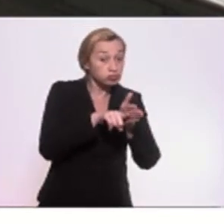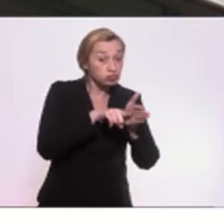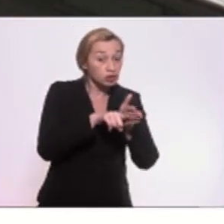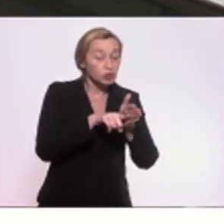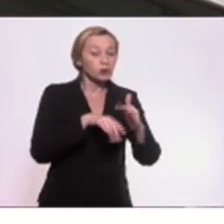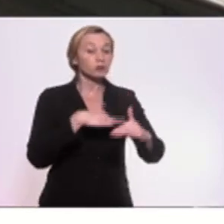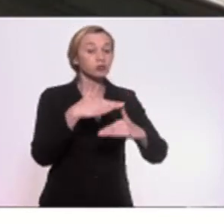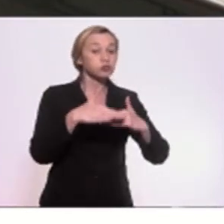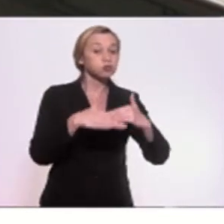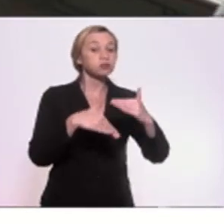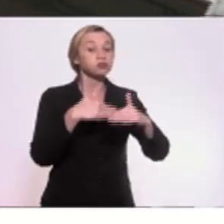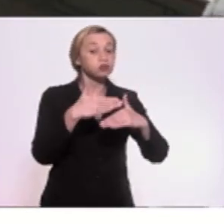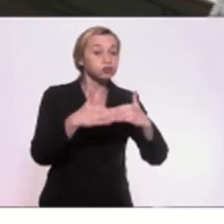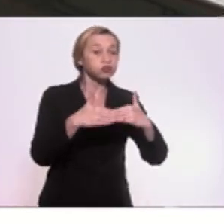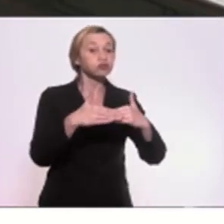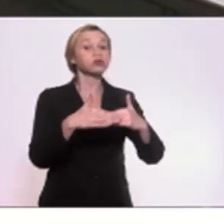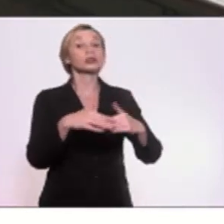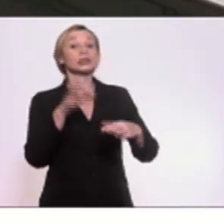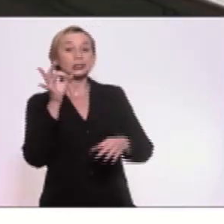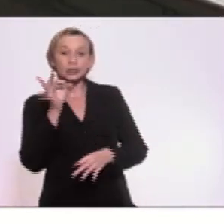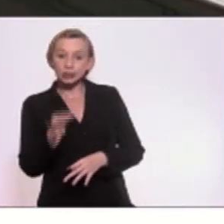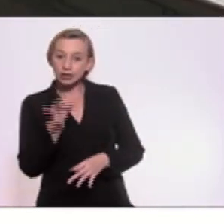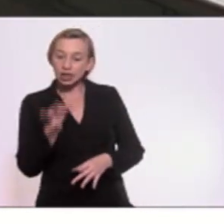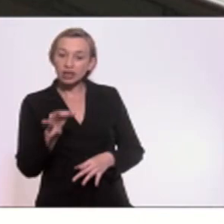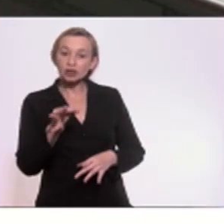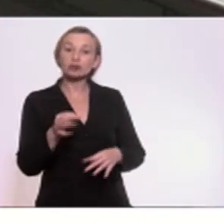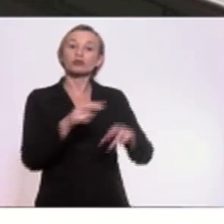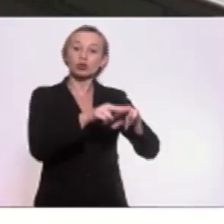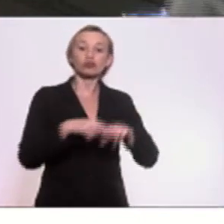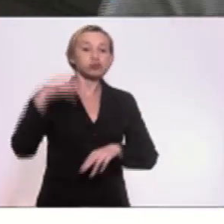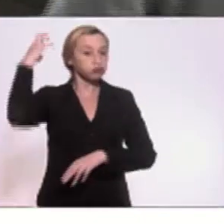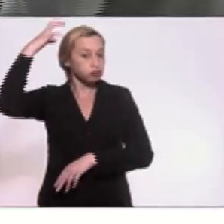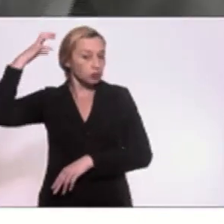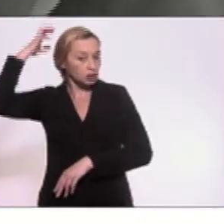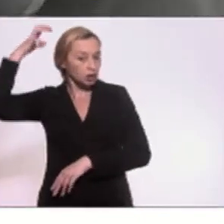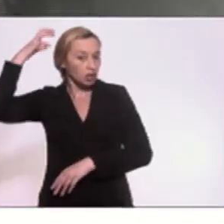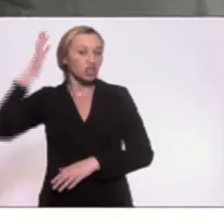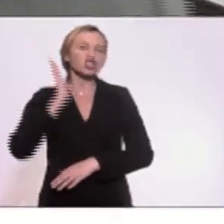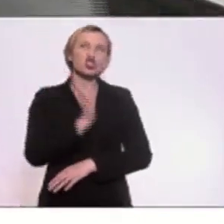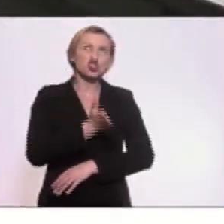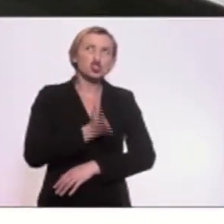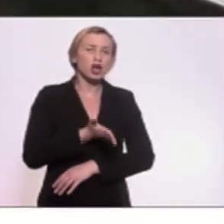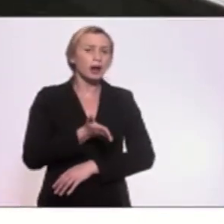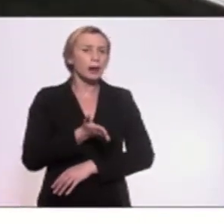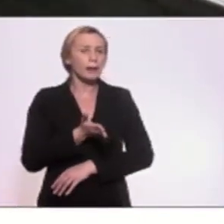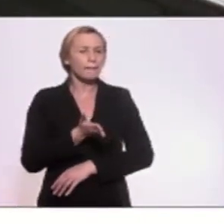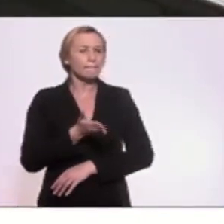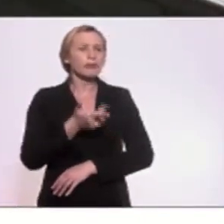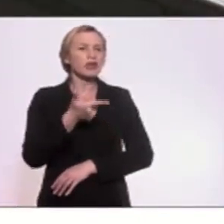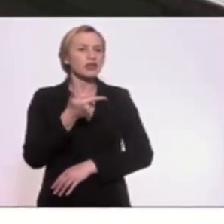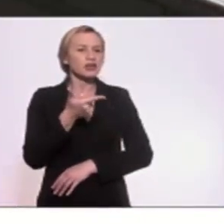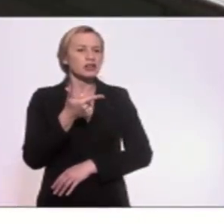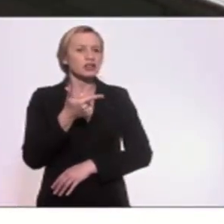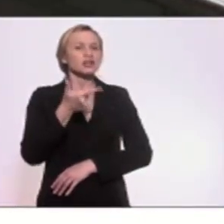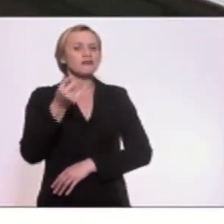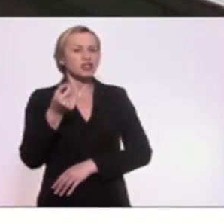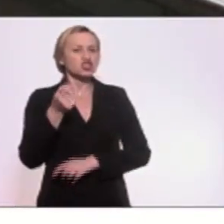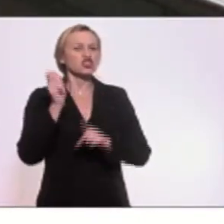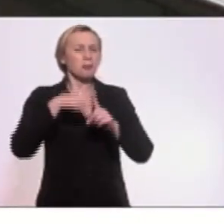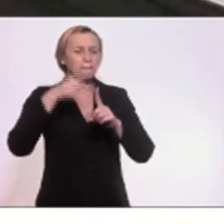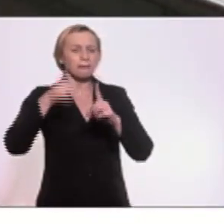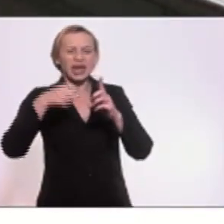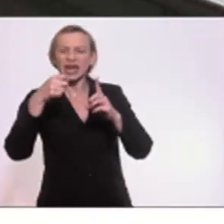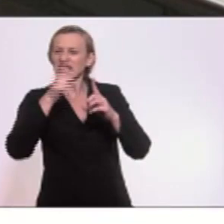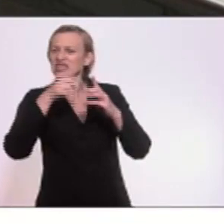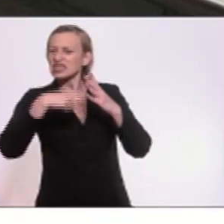no processo legal do caso Marielle Franco, e já são aí 20 meses sem